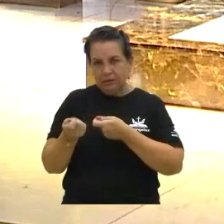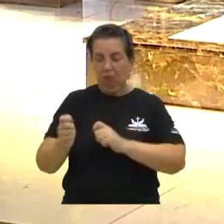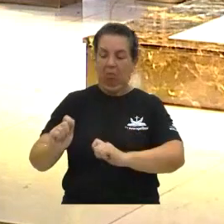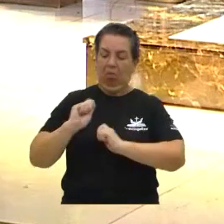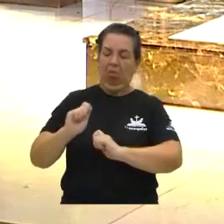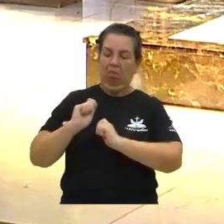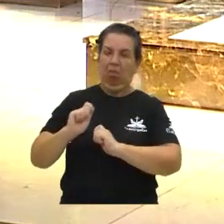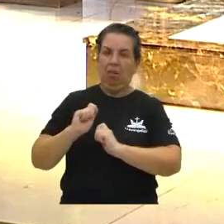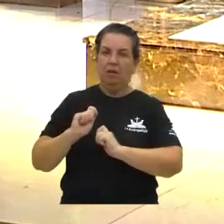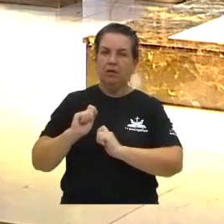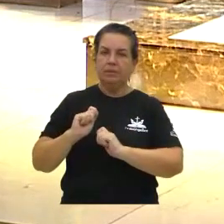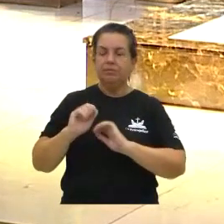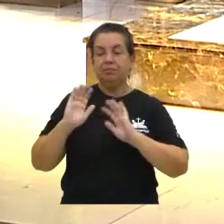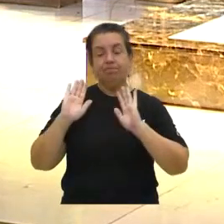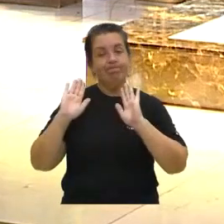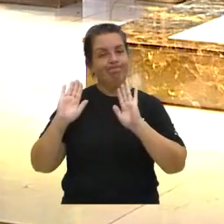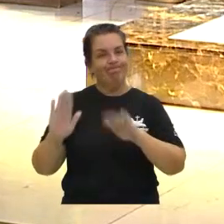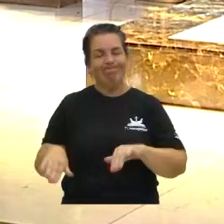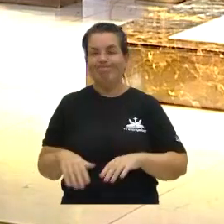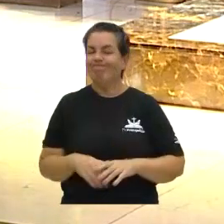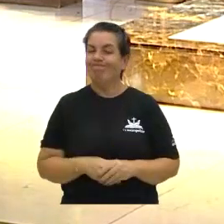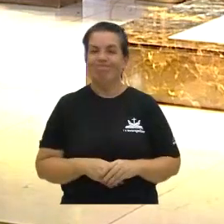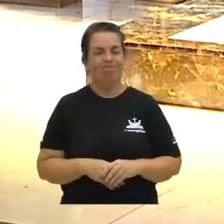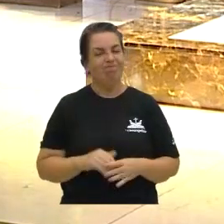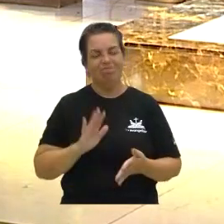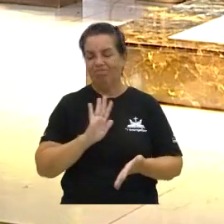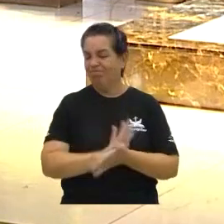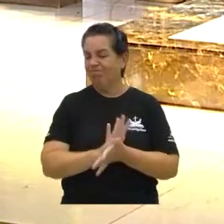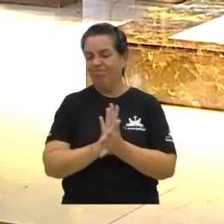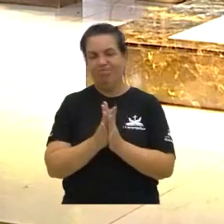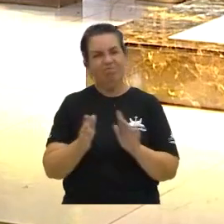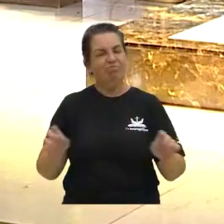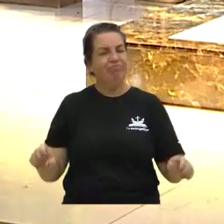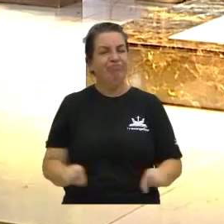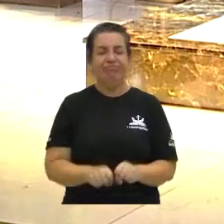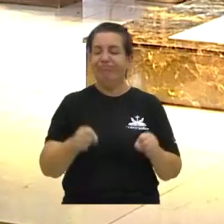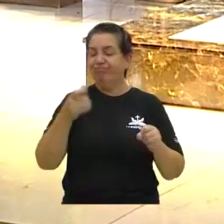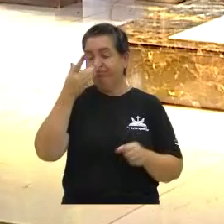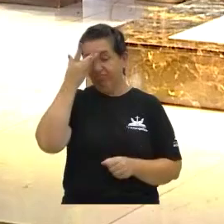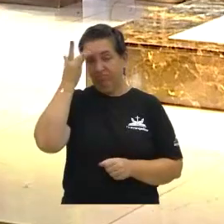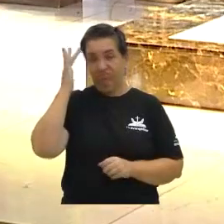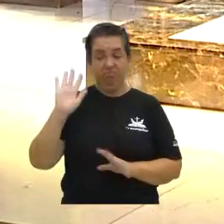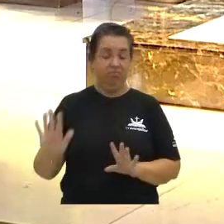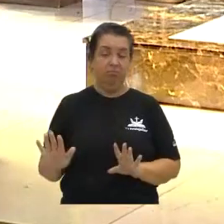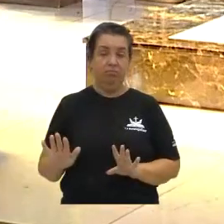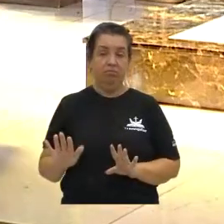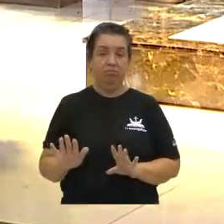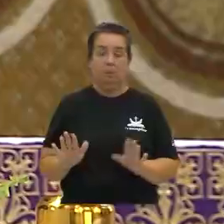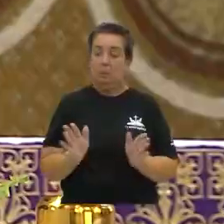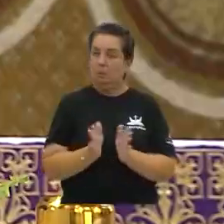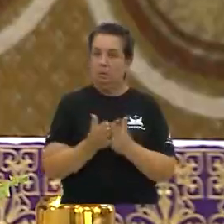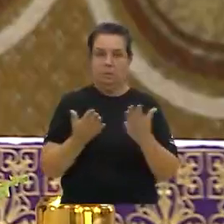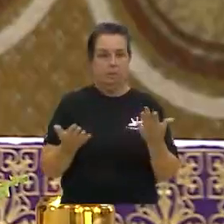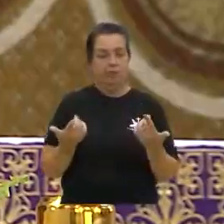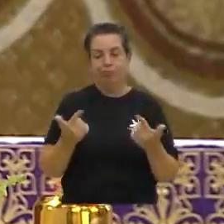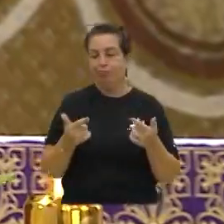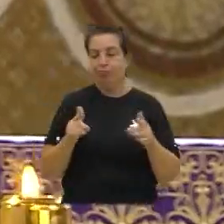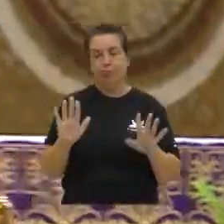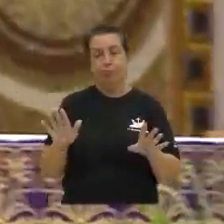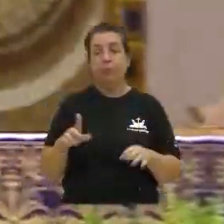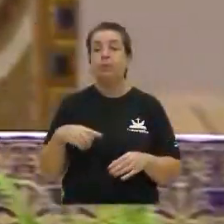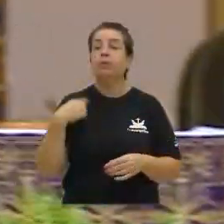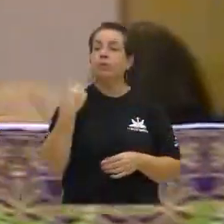vai ser uma destruição da pessoa. Não tem milagre.